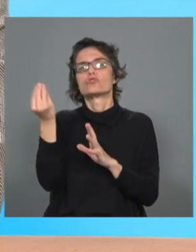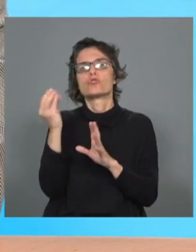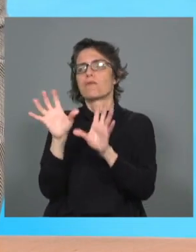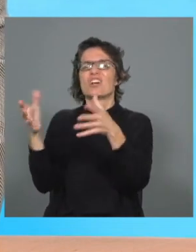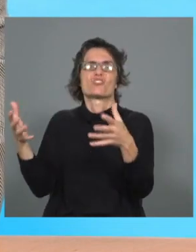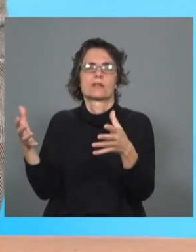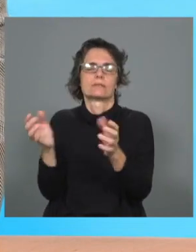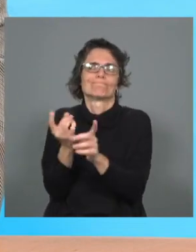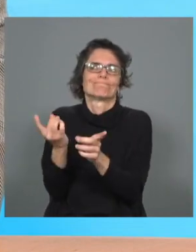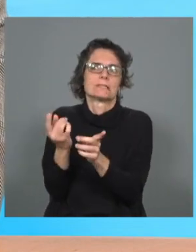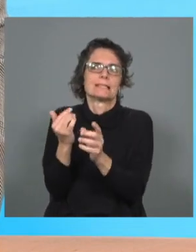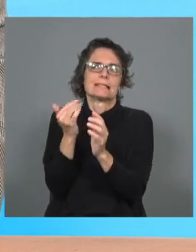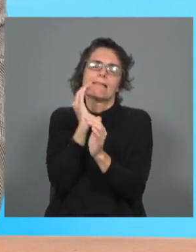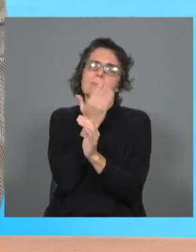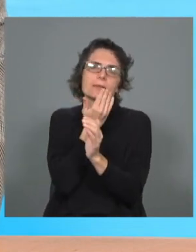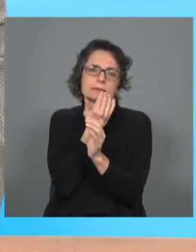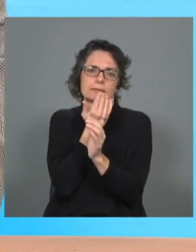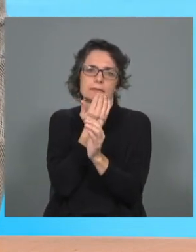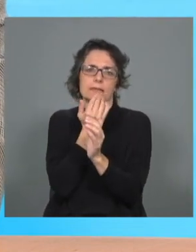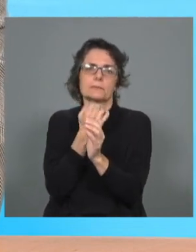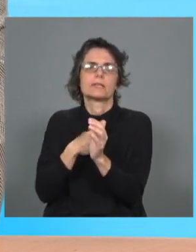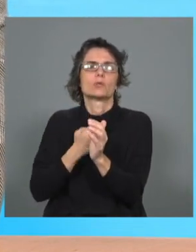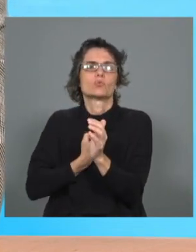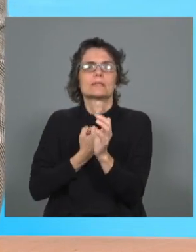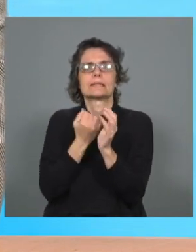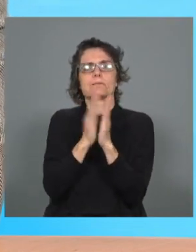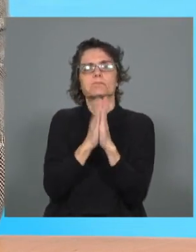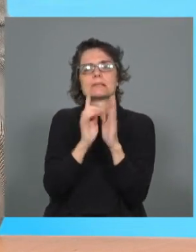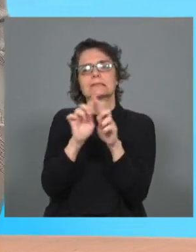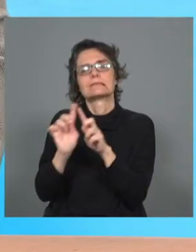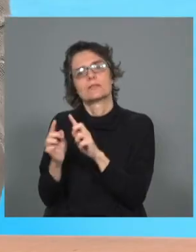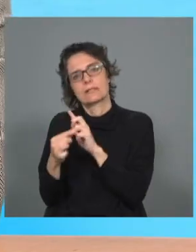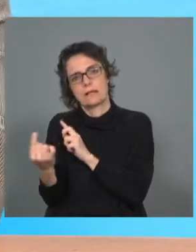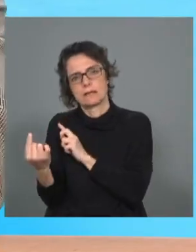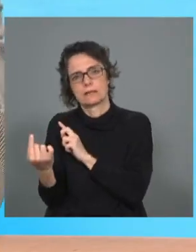vários segmentos, há vários tipos religiosos. Portanto, podemos dividir